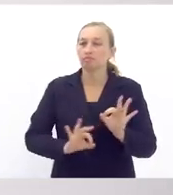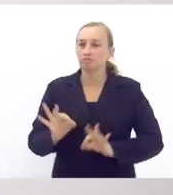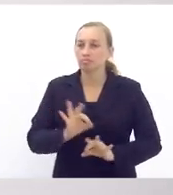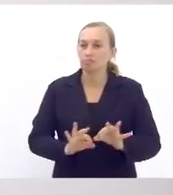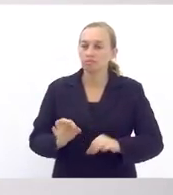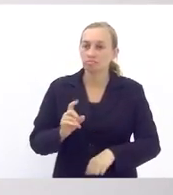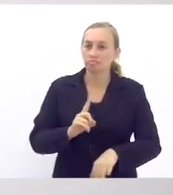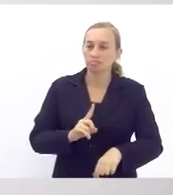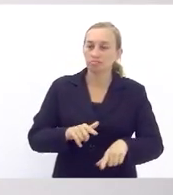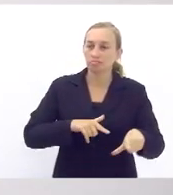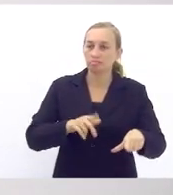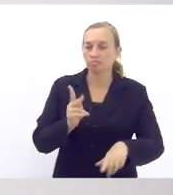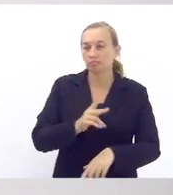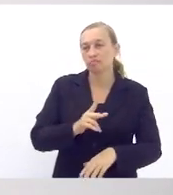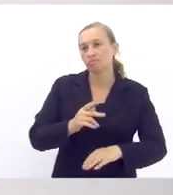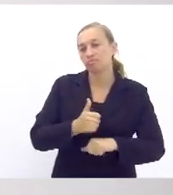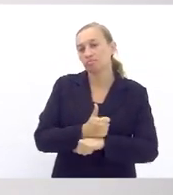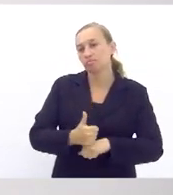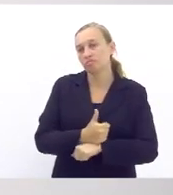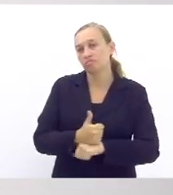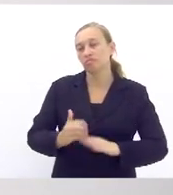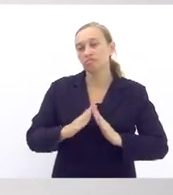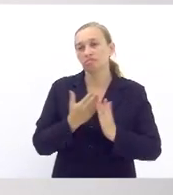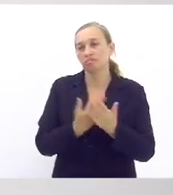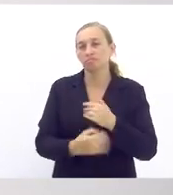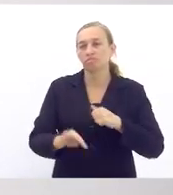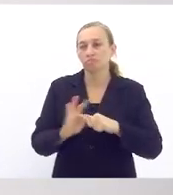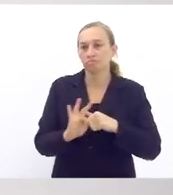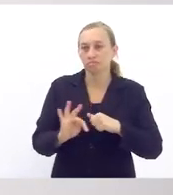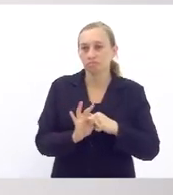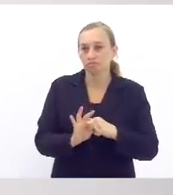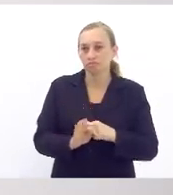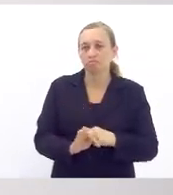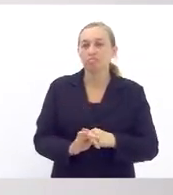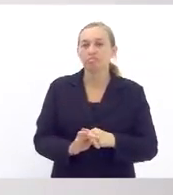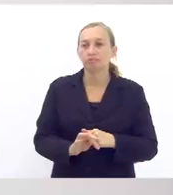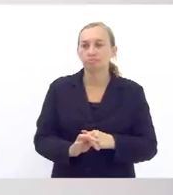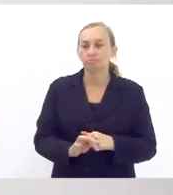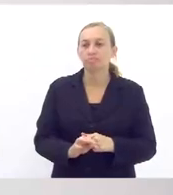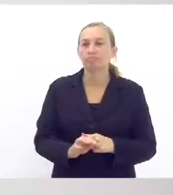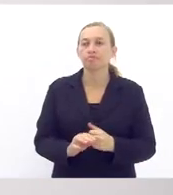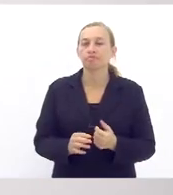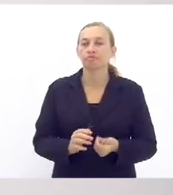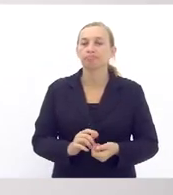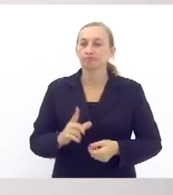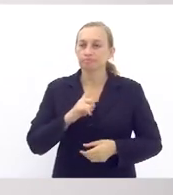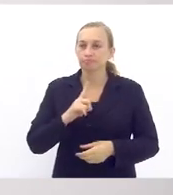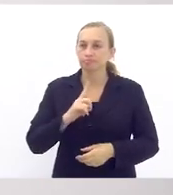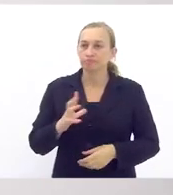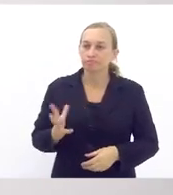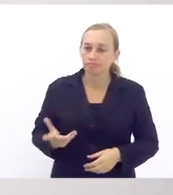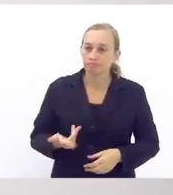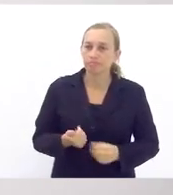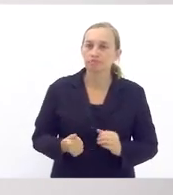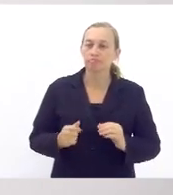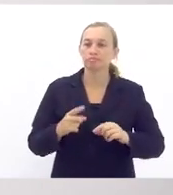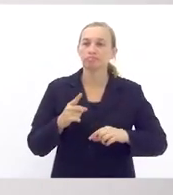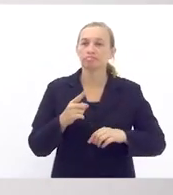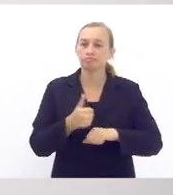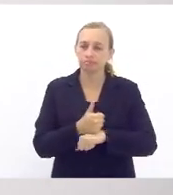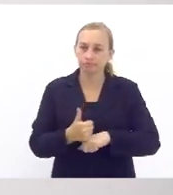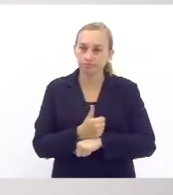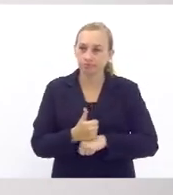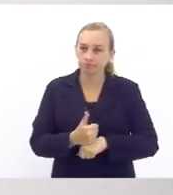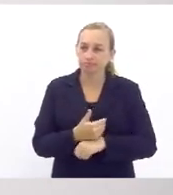cargo de carreira de dois profissionais da Faetec para que a gente possa além de recompor a possibilidade é de oferecer os